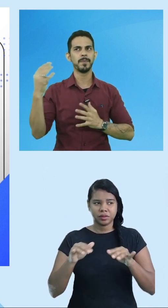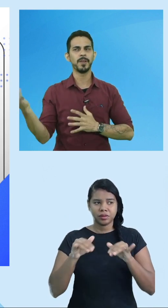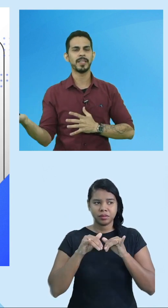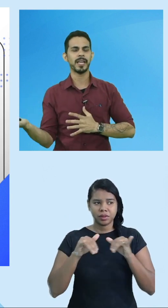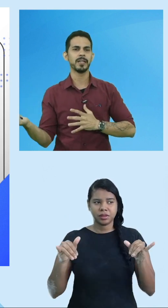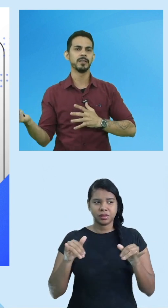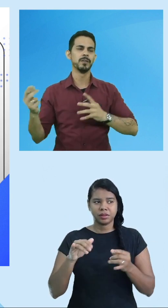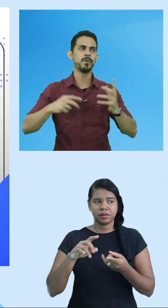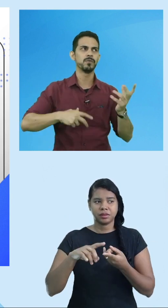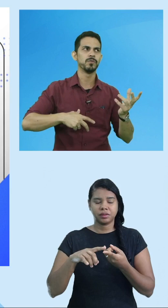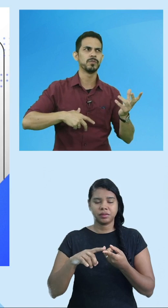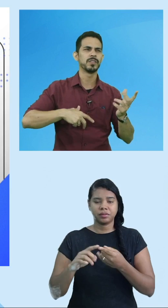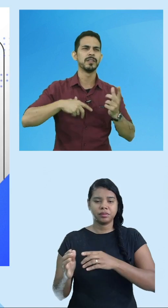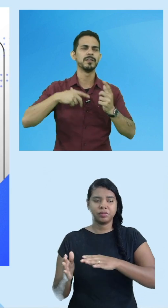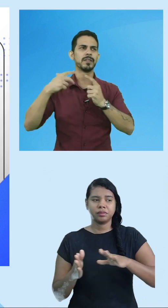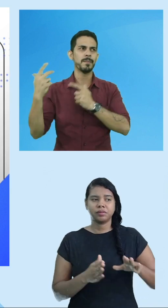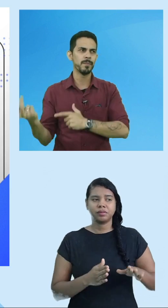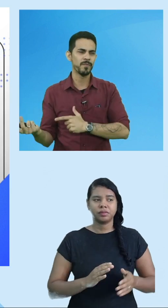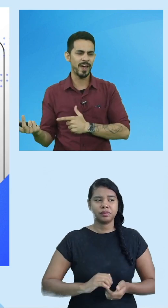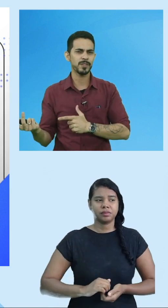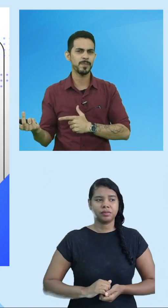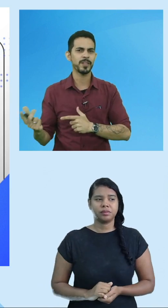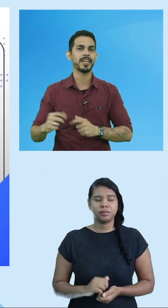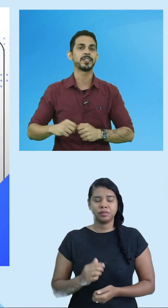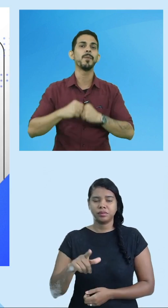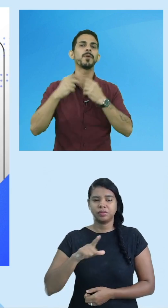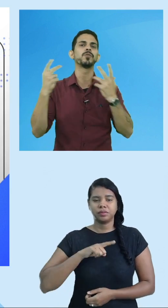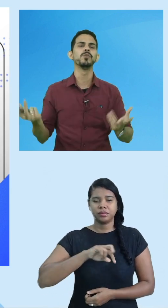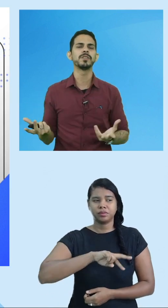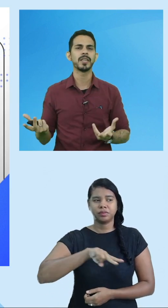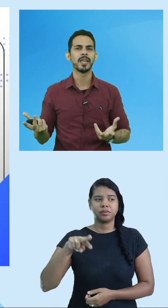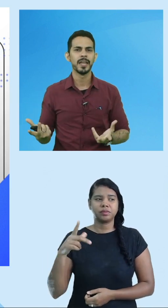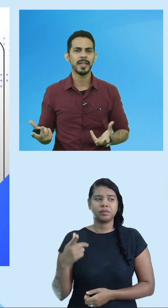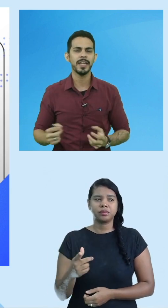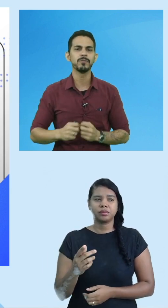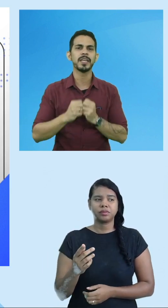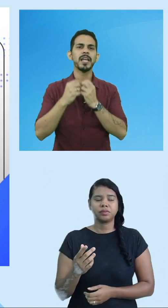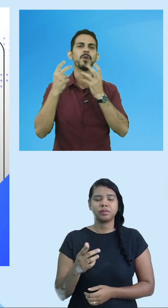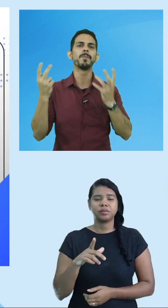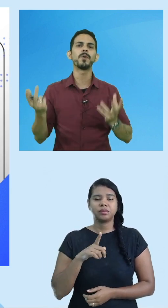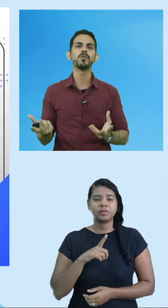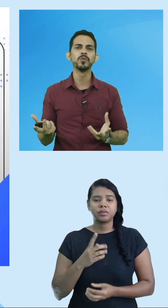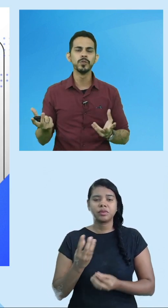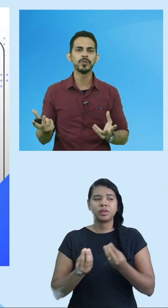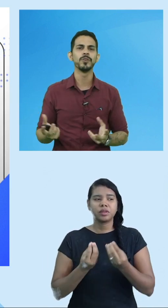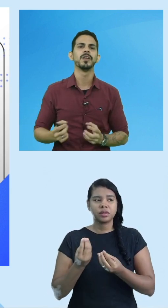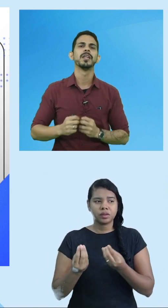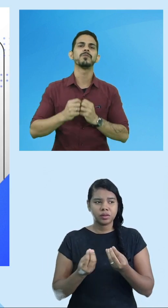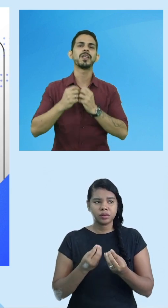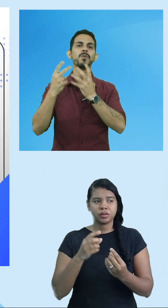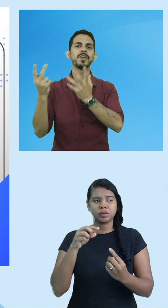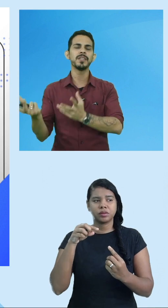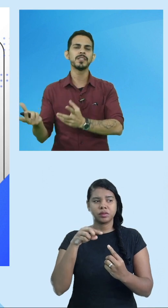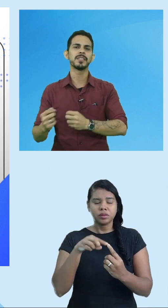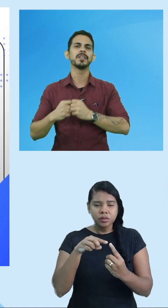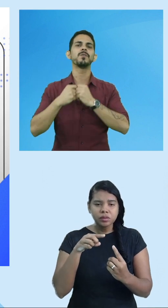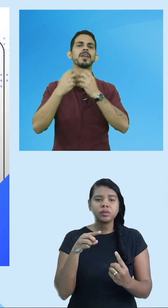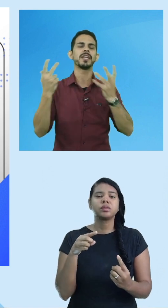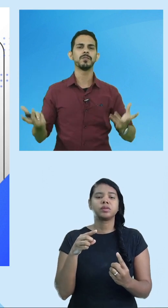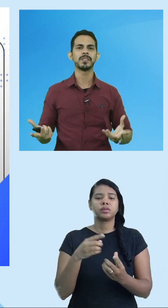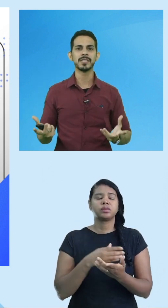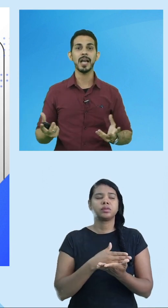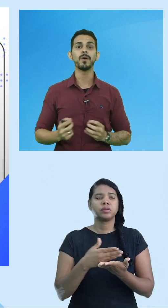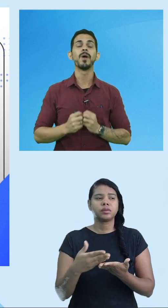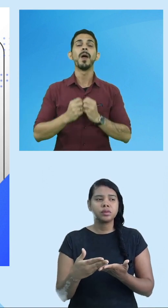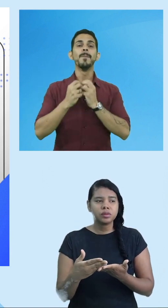Porque biblioteca não tem várias bibliotecas que não produzem, né? Não tem ali um produto, não tem um índice, não